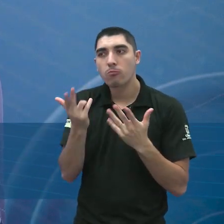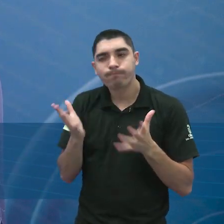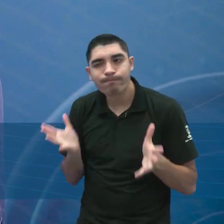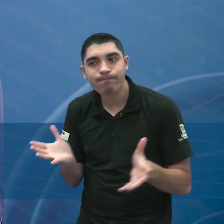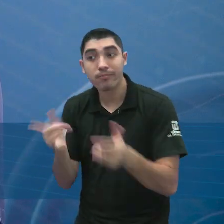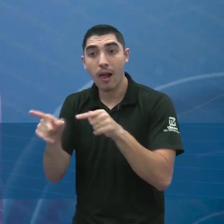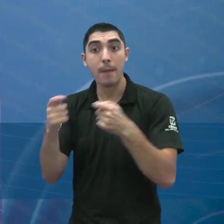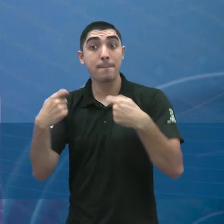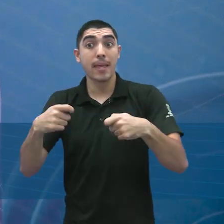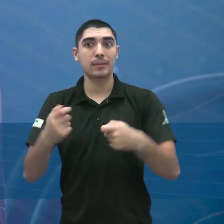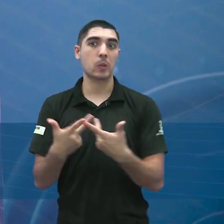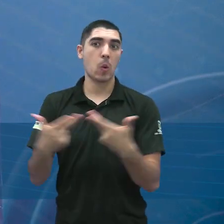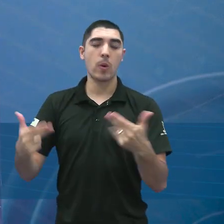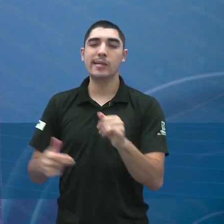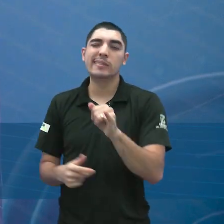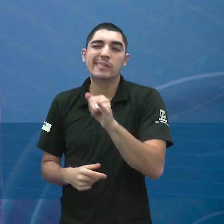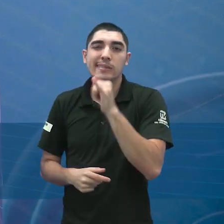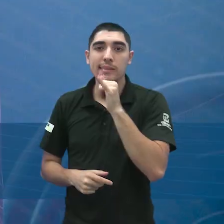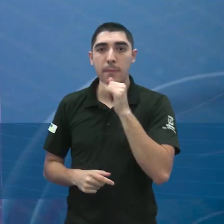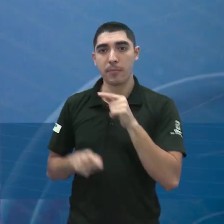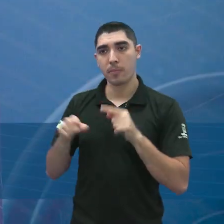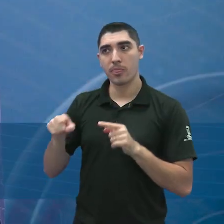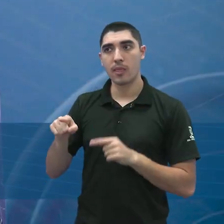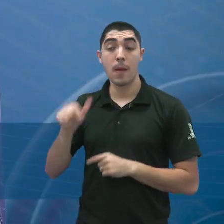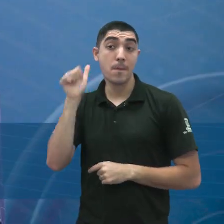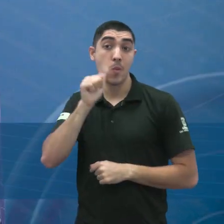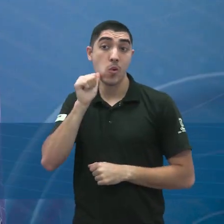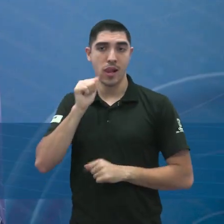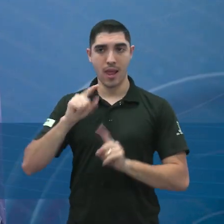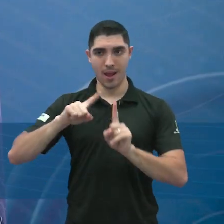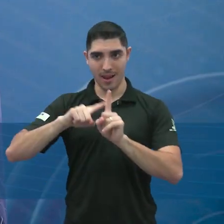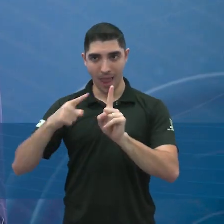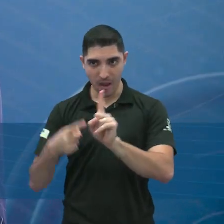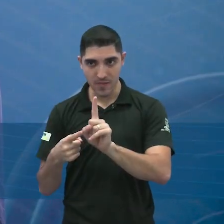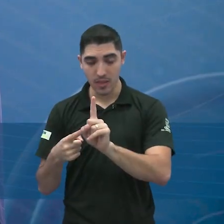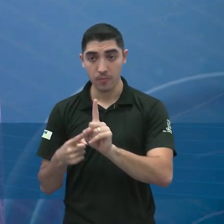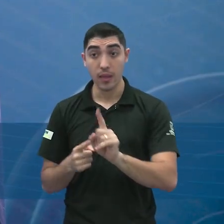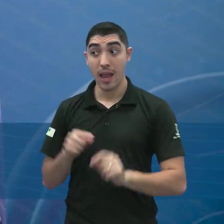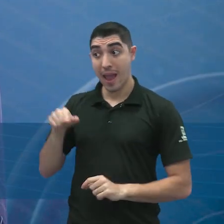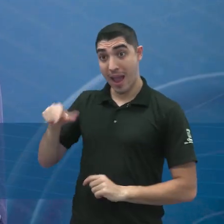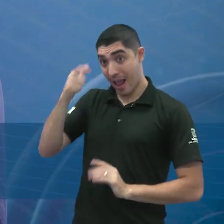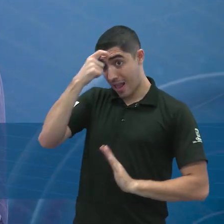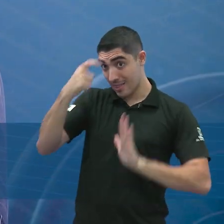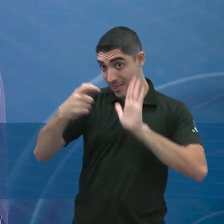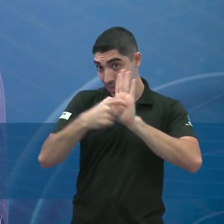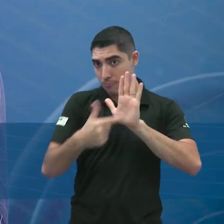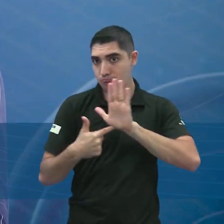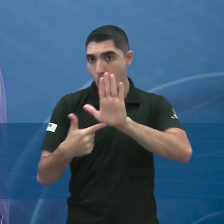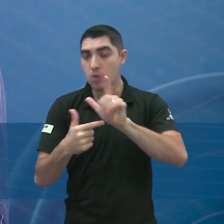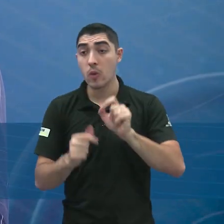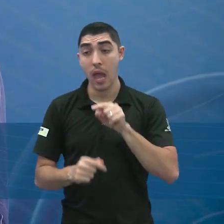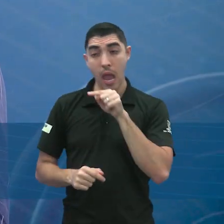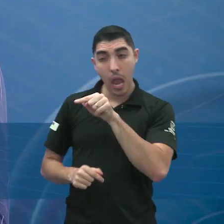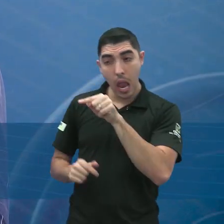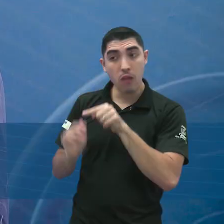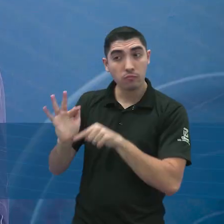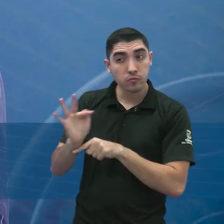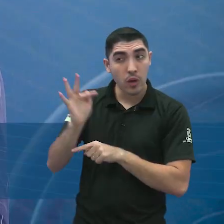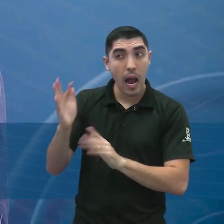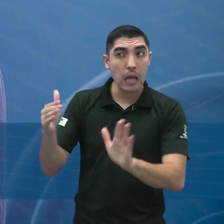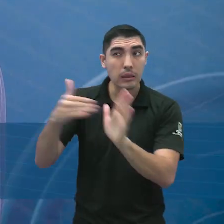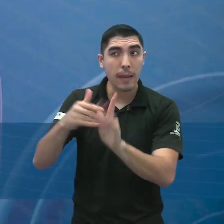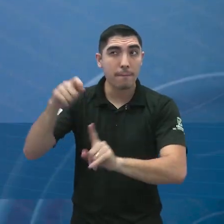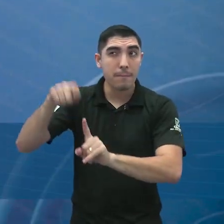tem entrou na jornada daquela marca, por exemplo, uma grávida, a inteligência consegue trazer para ele que daqui X tempo ela vai ganhar um